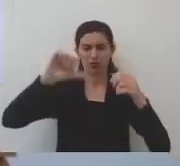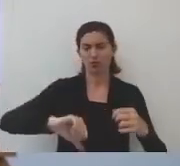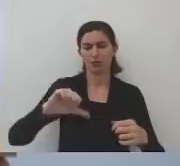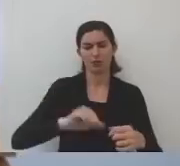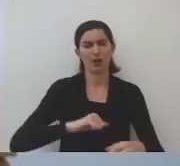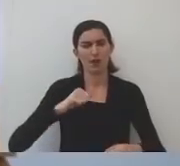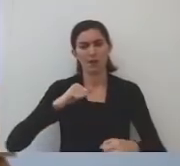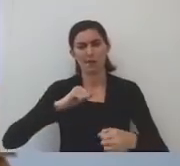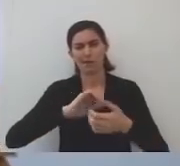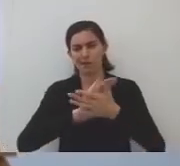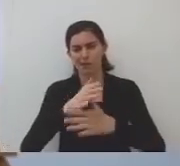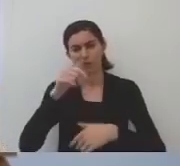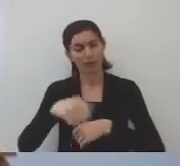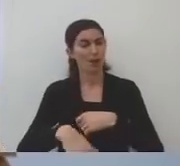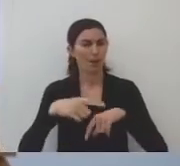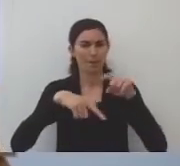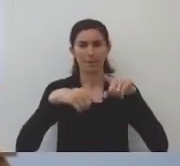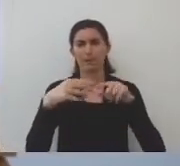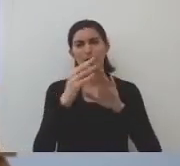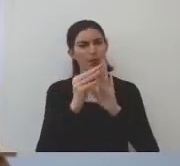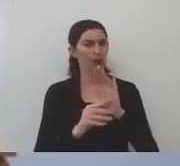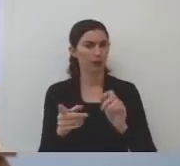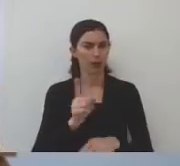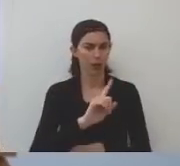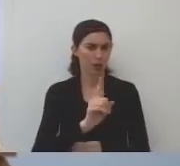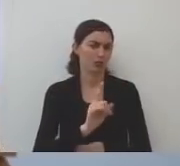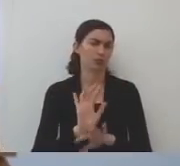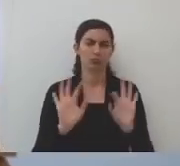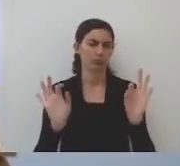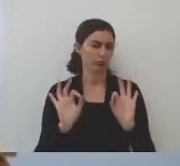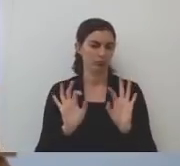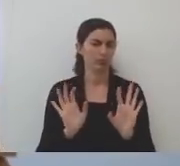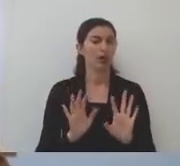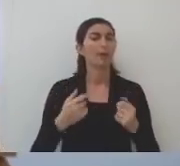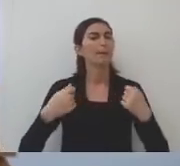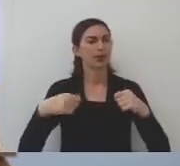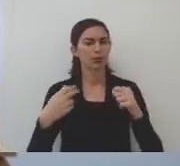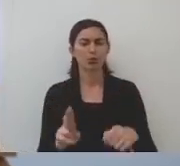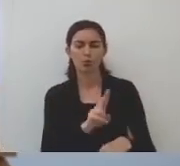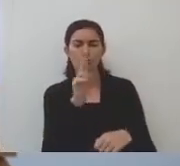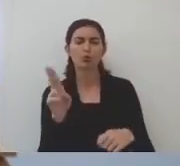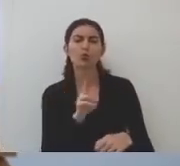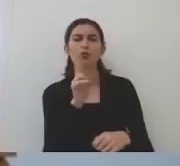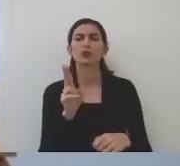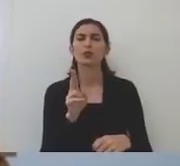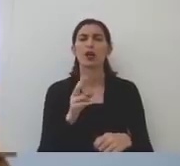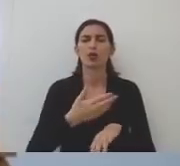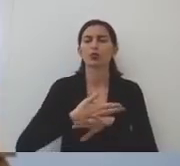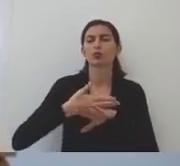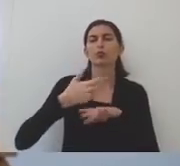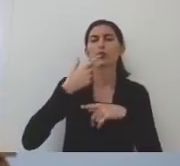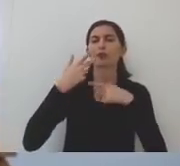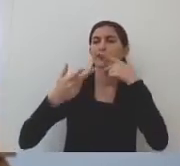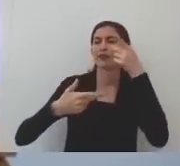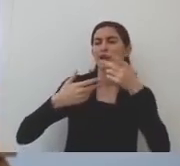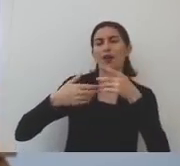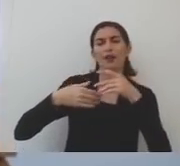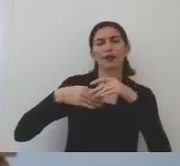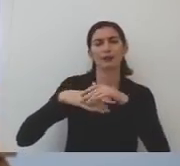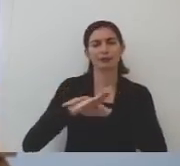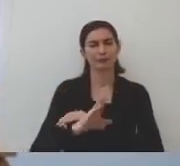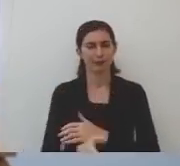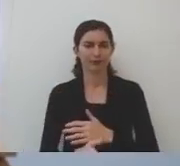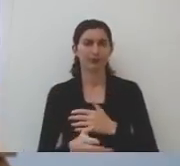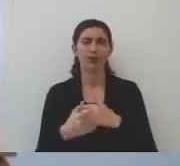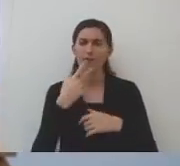linguagem de baixo calão, não, nada disso. A gente precisa utilizar e trazer esse tom do dia a dia, né, para o nosso estudante.